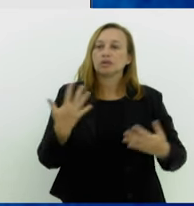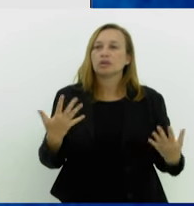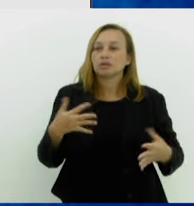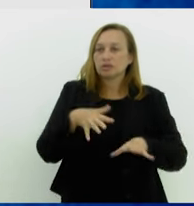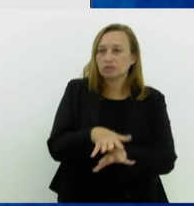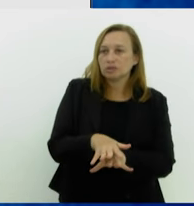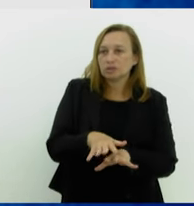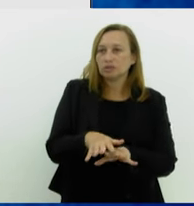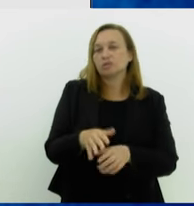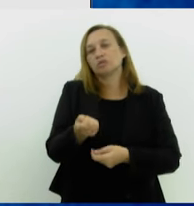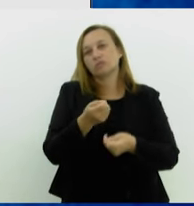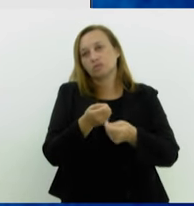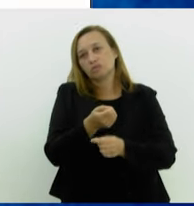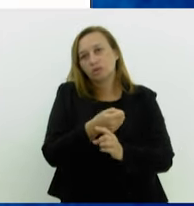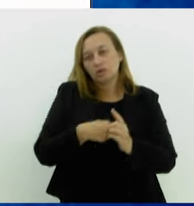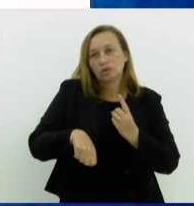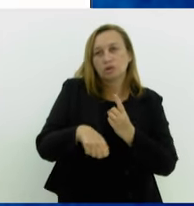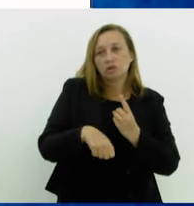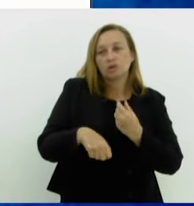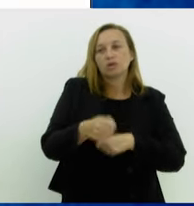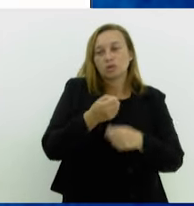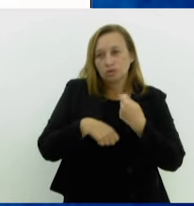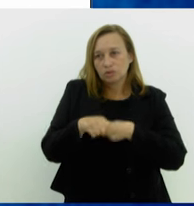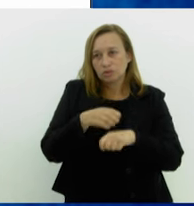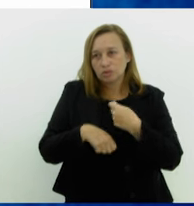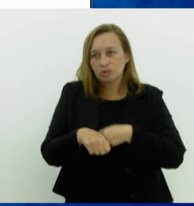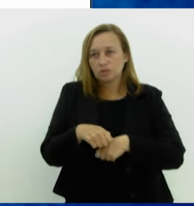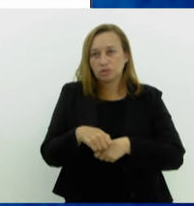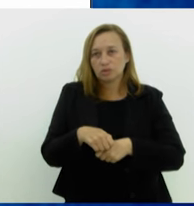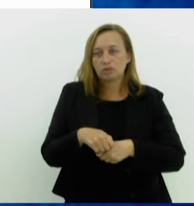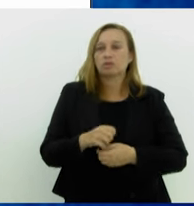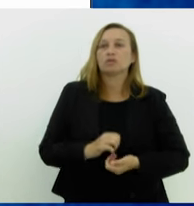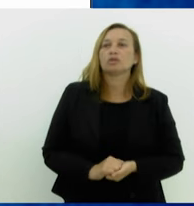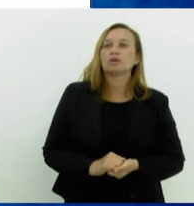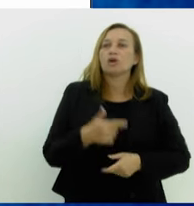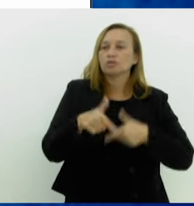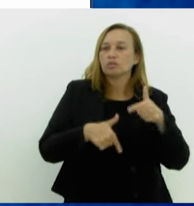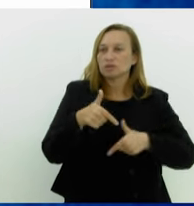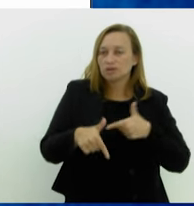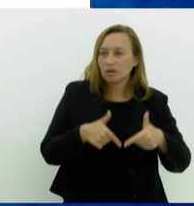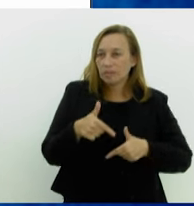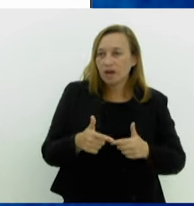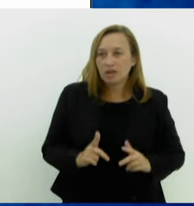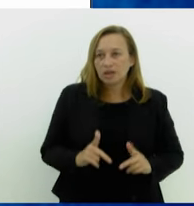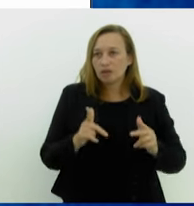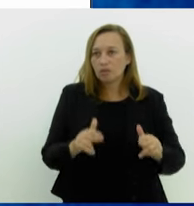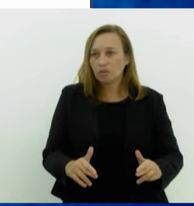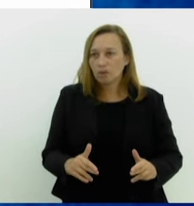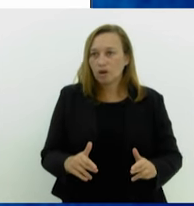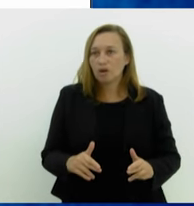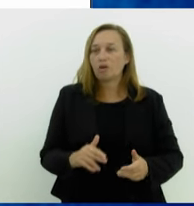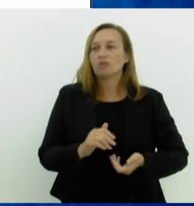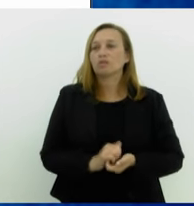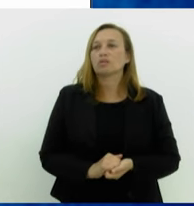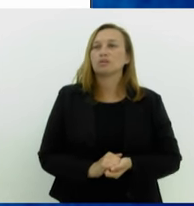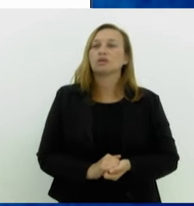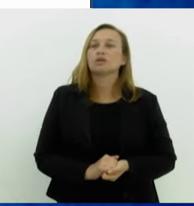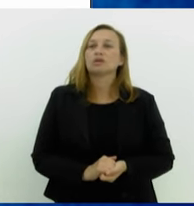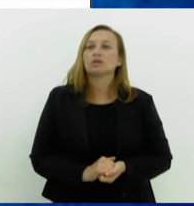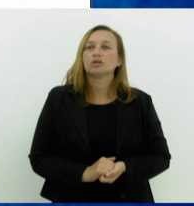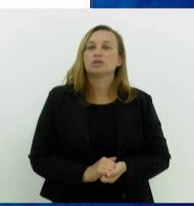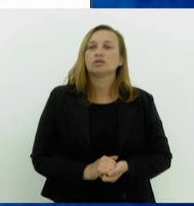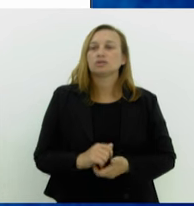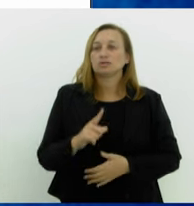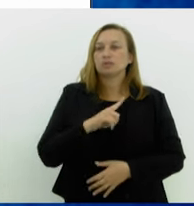socioeconômica assim como o trabalho né com uma carteira assinada um trabalho numa cooperativa o empreendedorismo ele é uma forma de